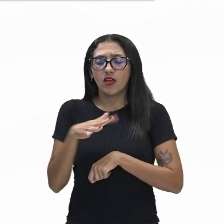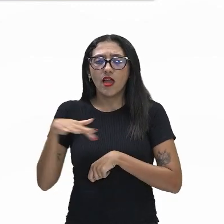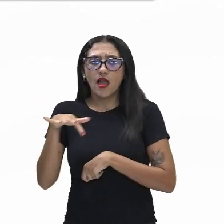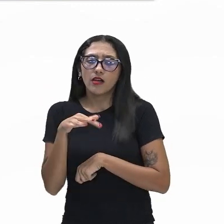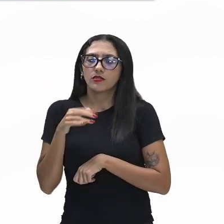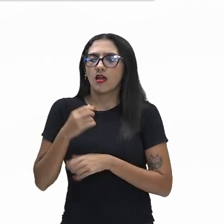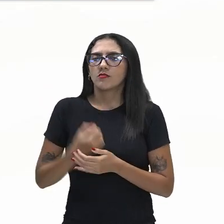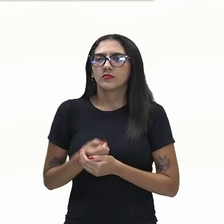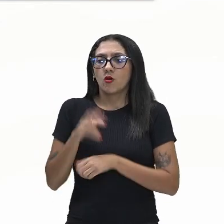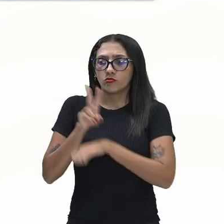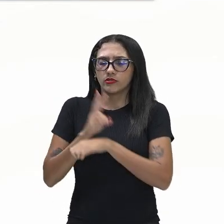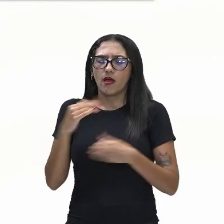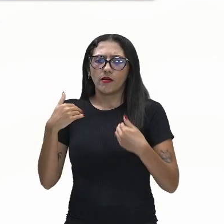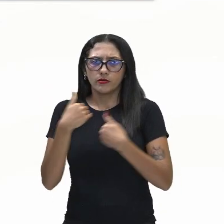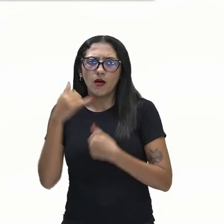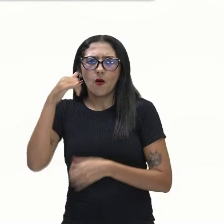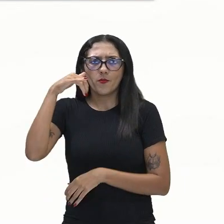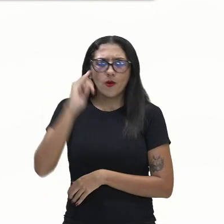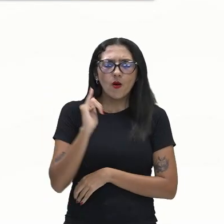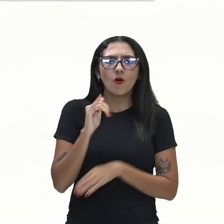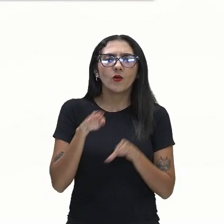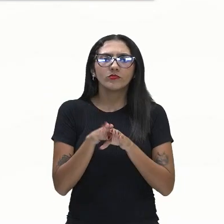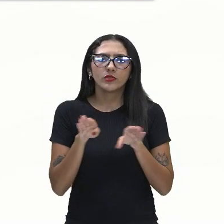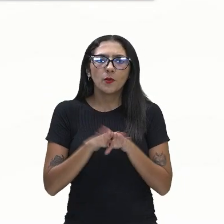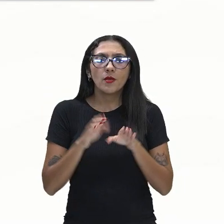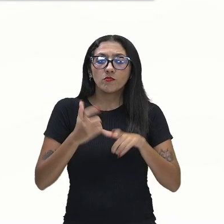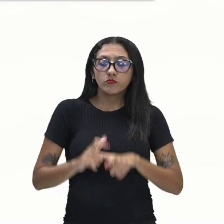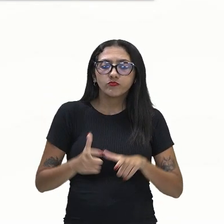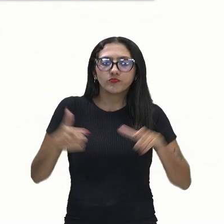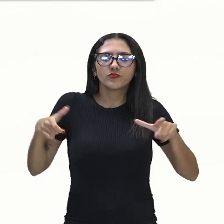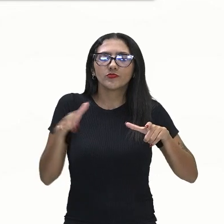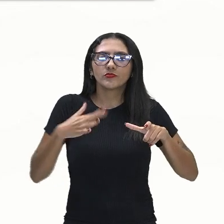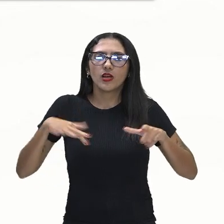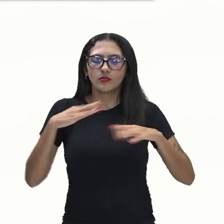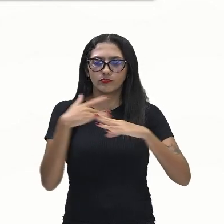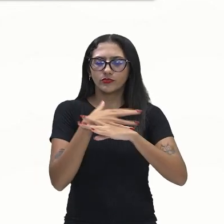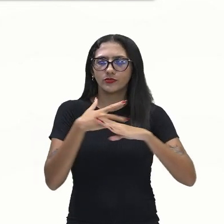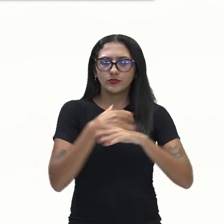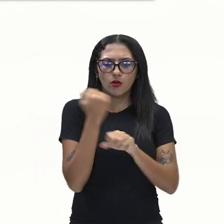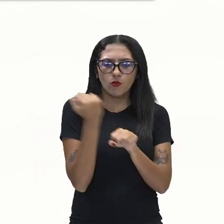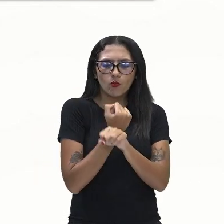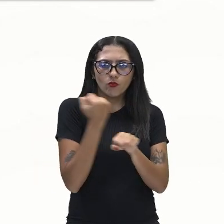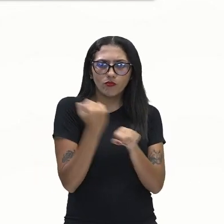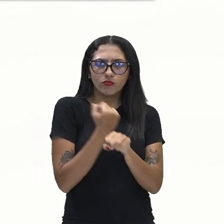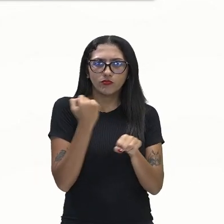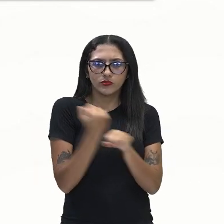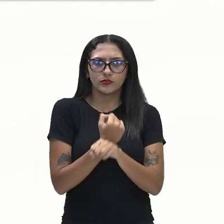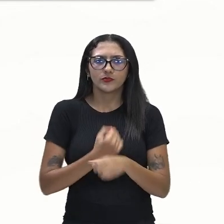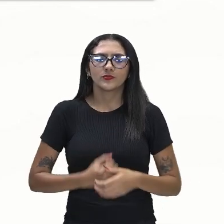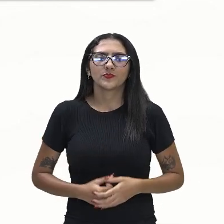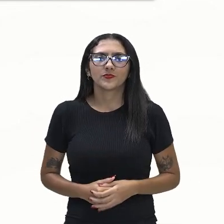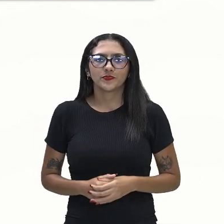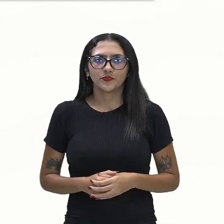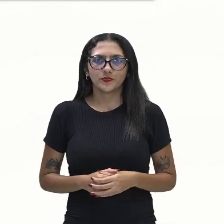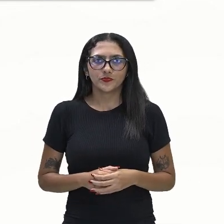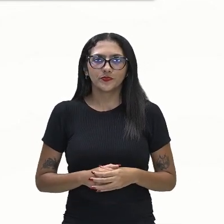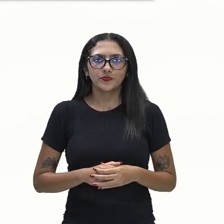de gado e expansão urbana, né? Então, nós temos aí